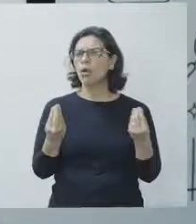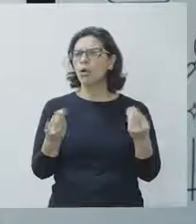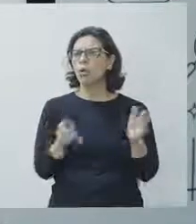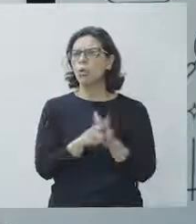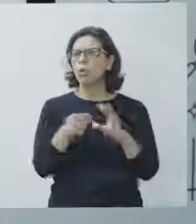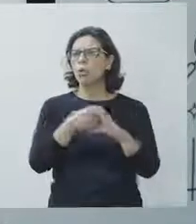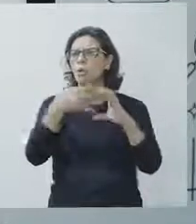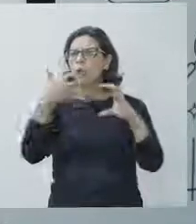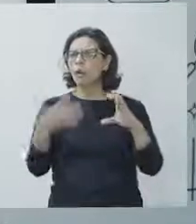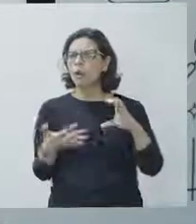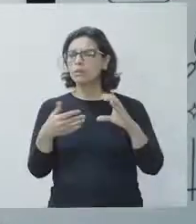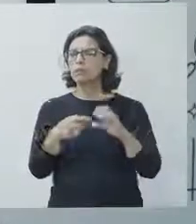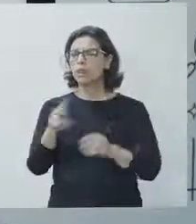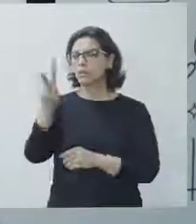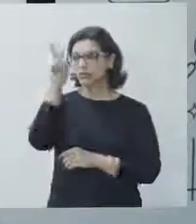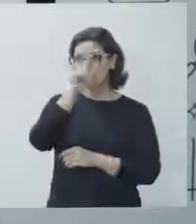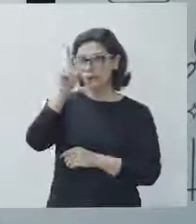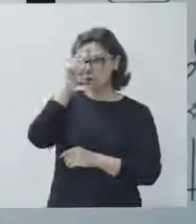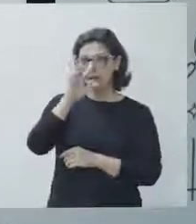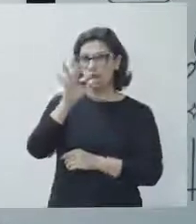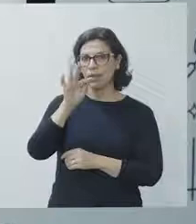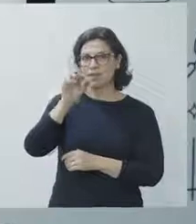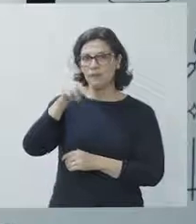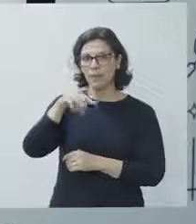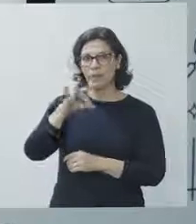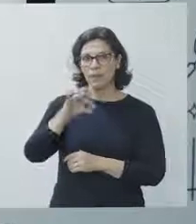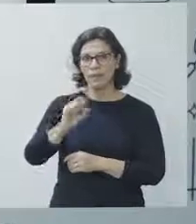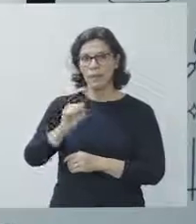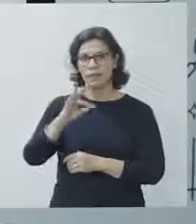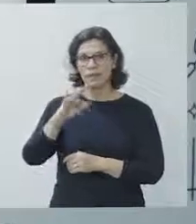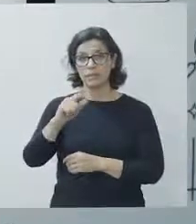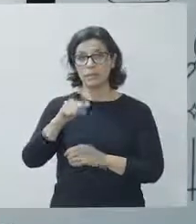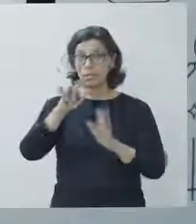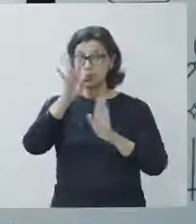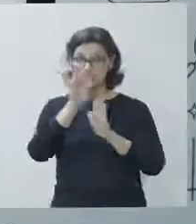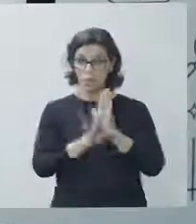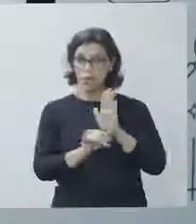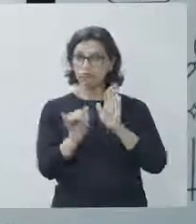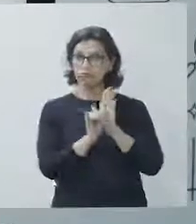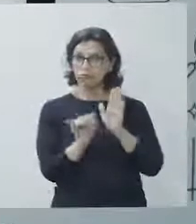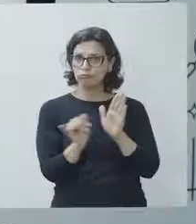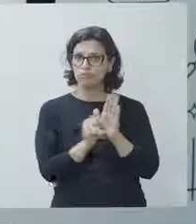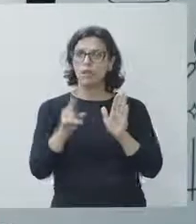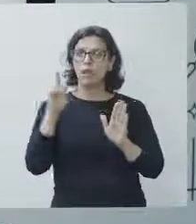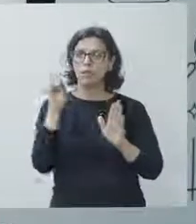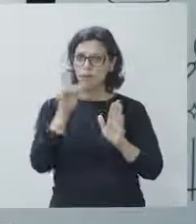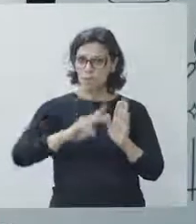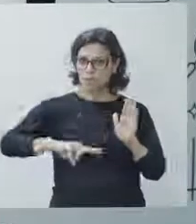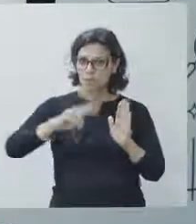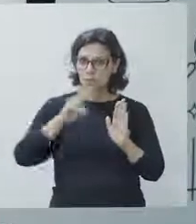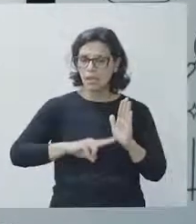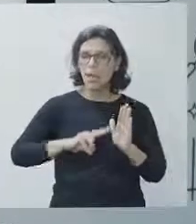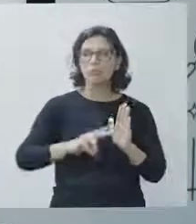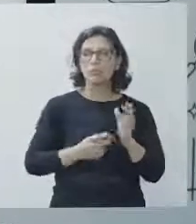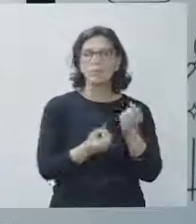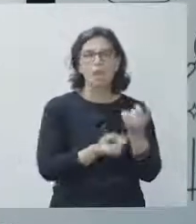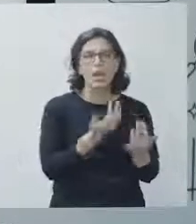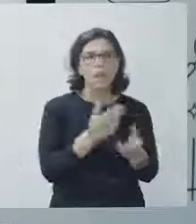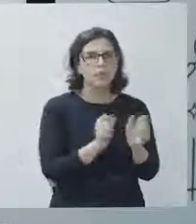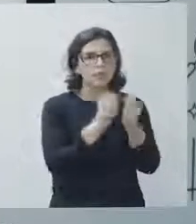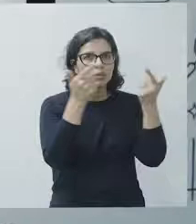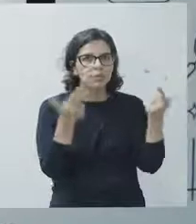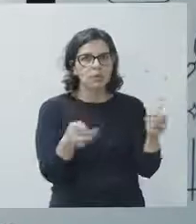as características de uma obra fantástica. Esse texto que nós lemos, A Fonte da Sorte, sim,